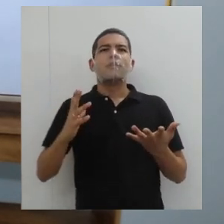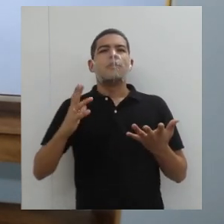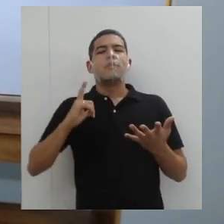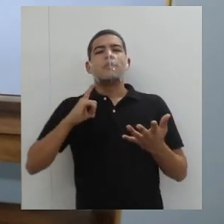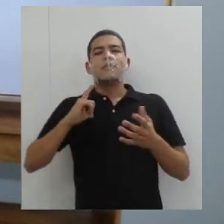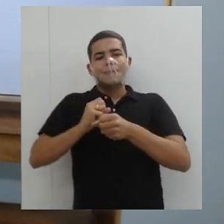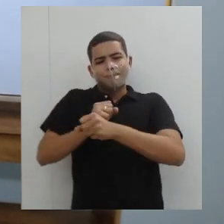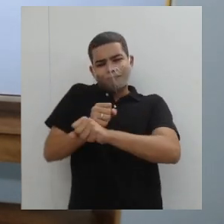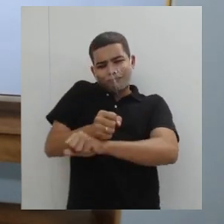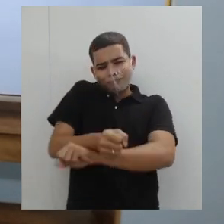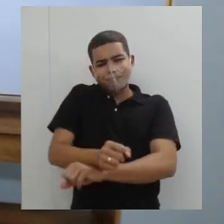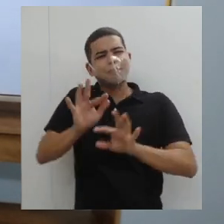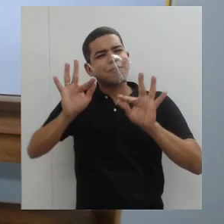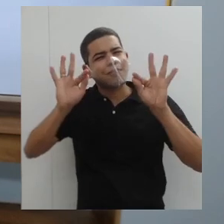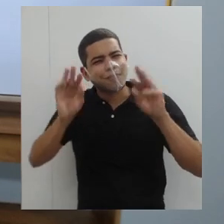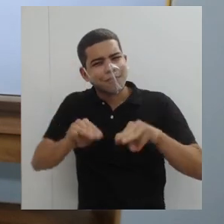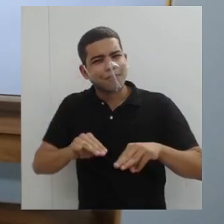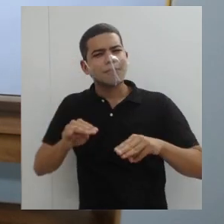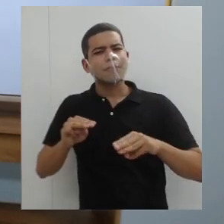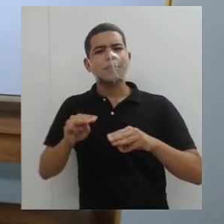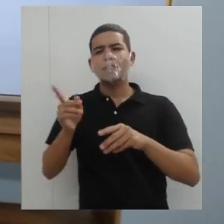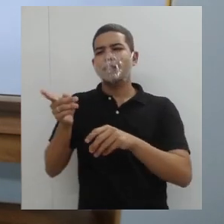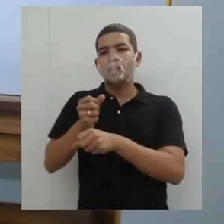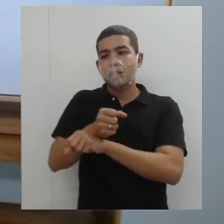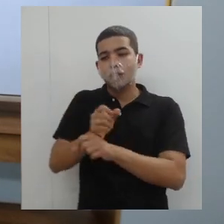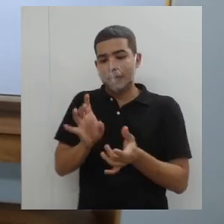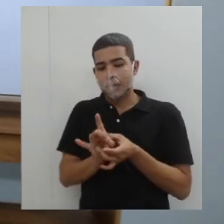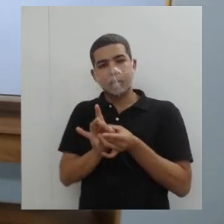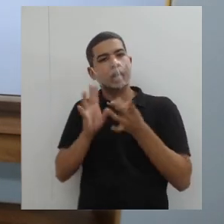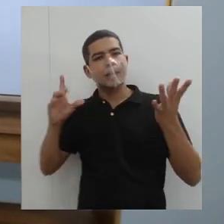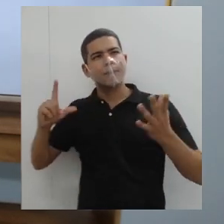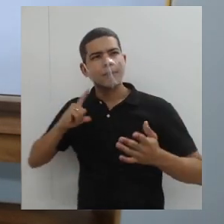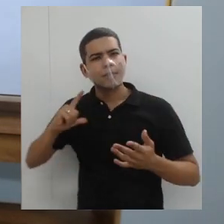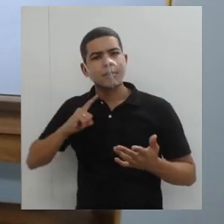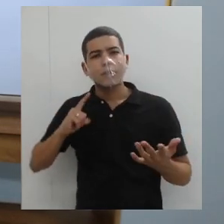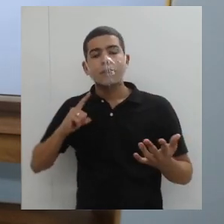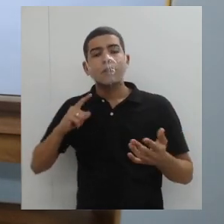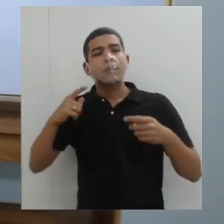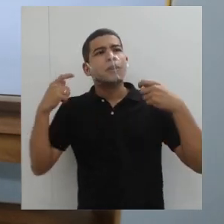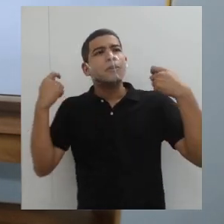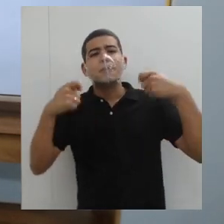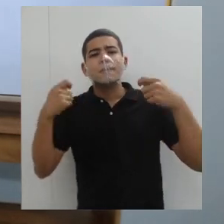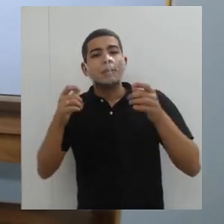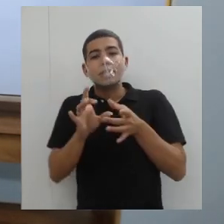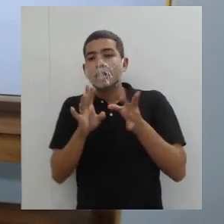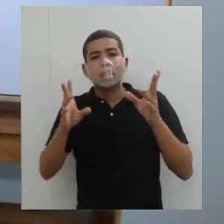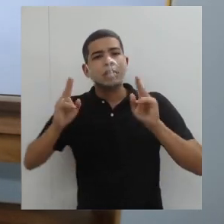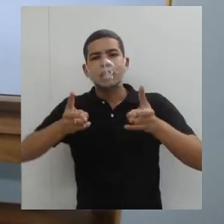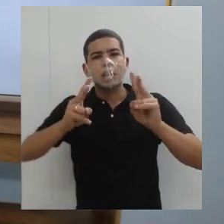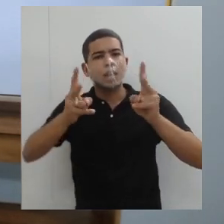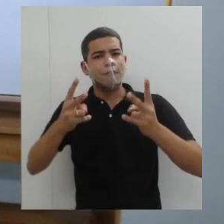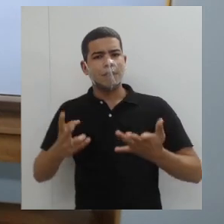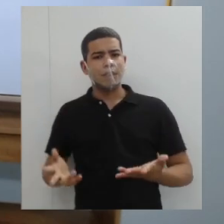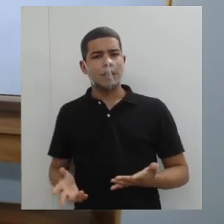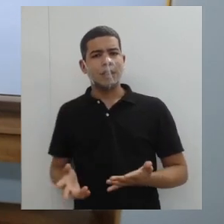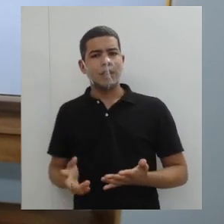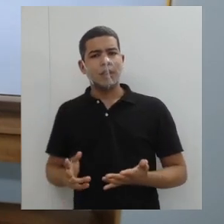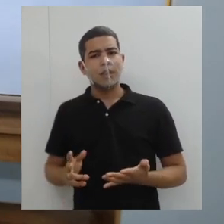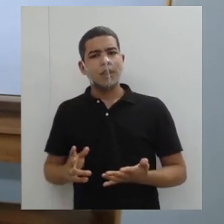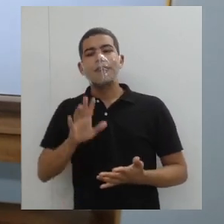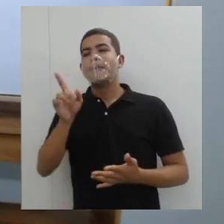da escravidão, quando os escravos eles passam a ser pessoas livres, eles deveriam ter sido livres sempre. Existe um processo